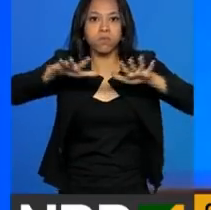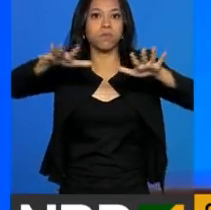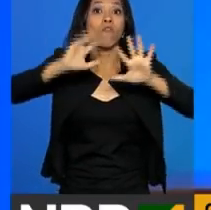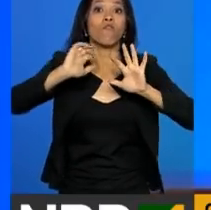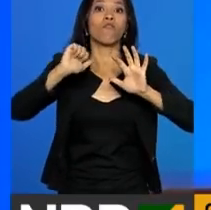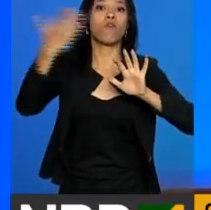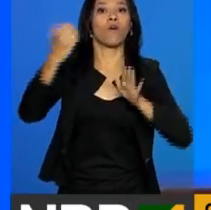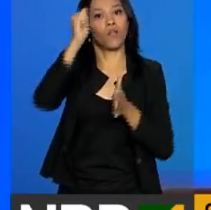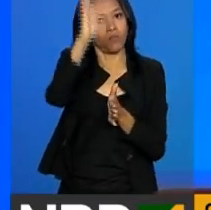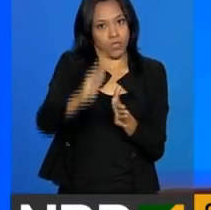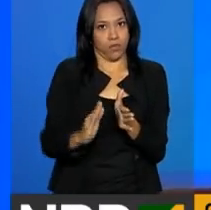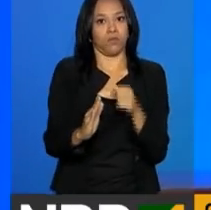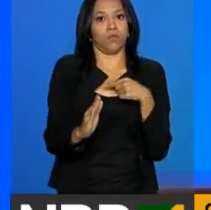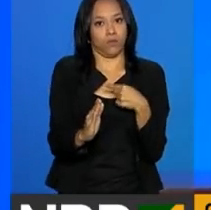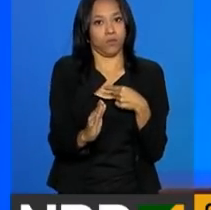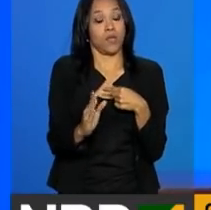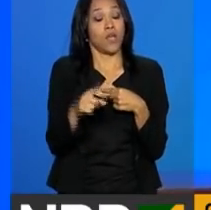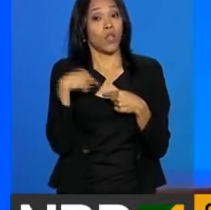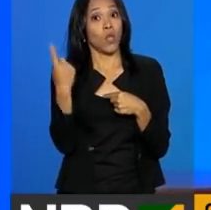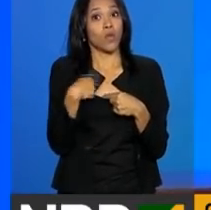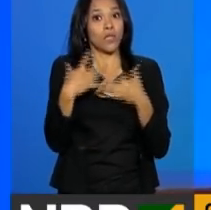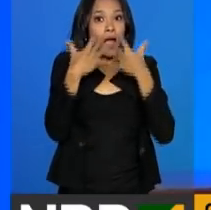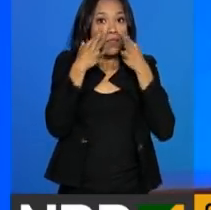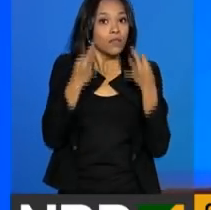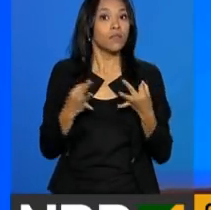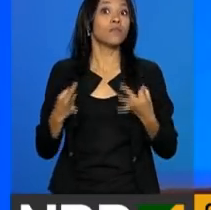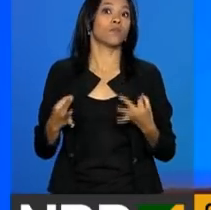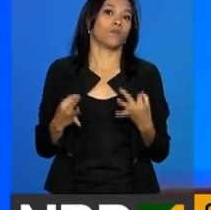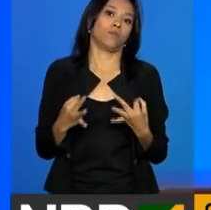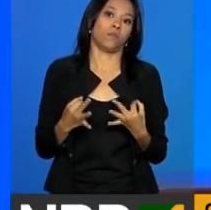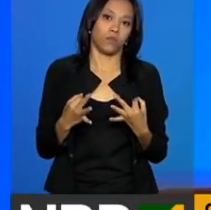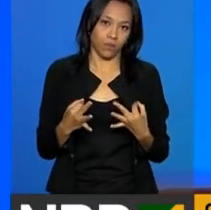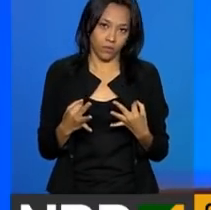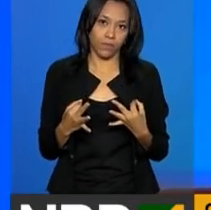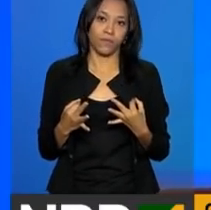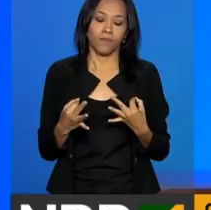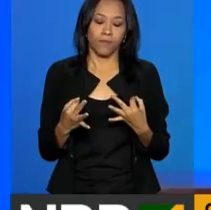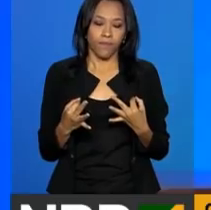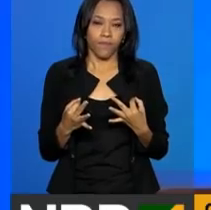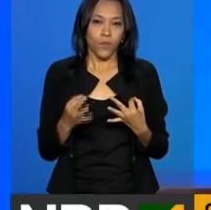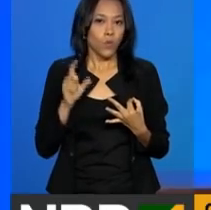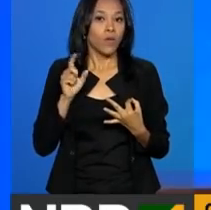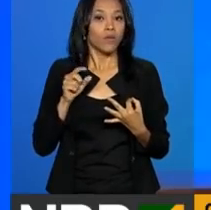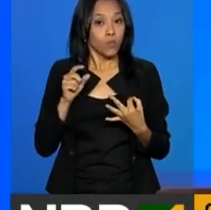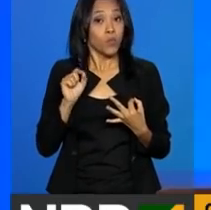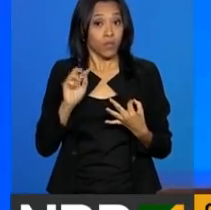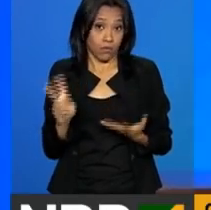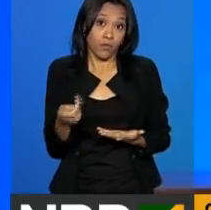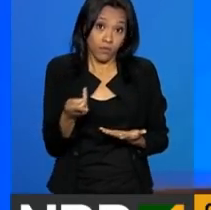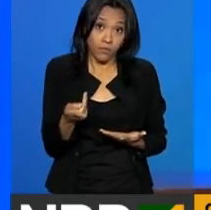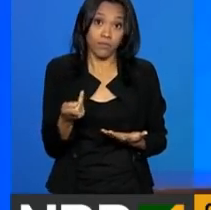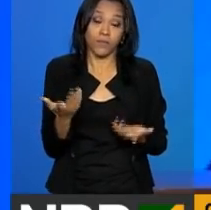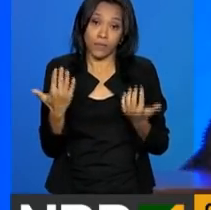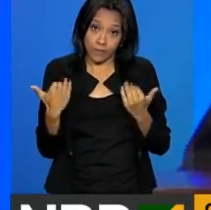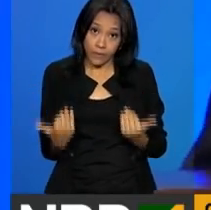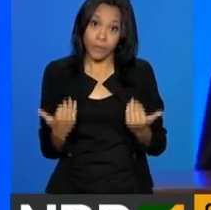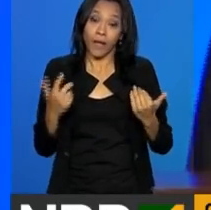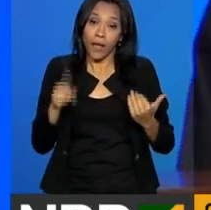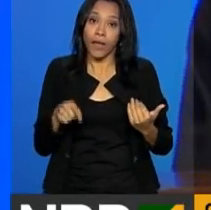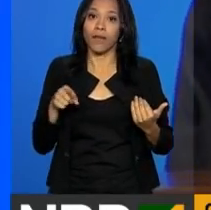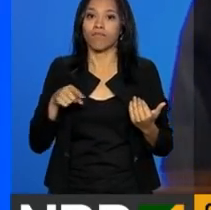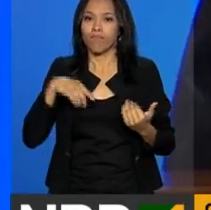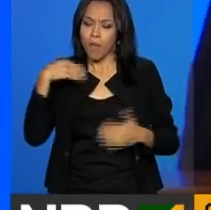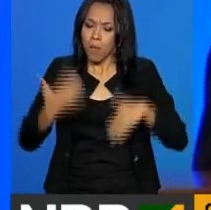exterior nós precisamos estar atentos a fatos desta natureza não é então é produzindo